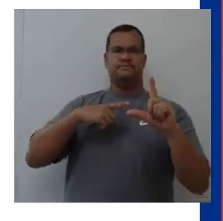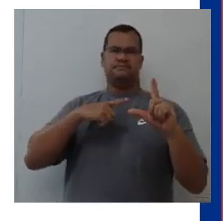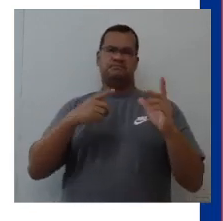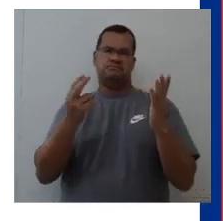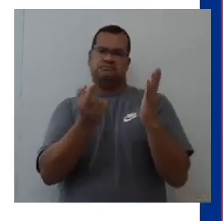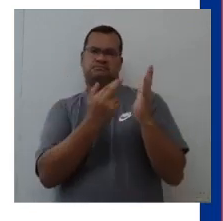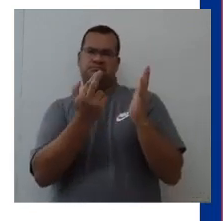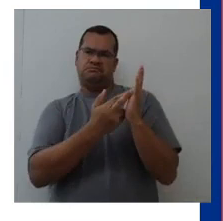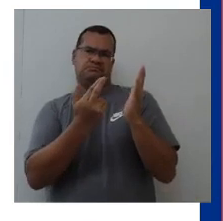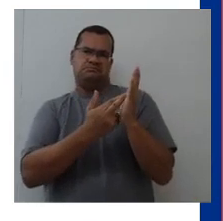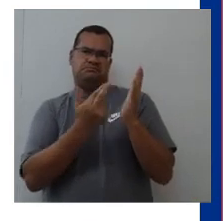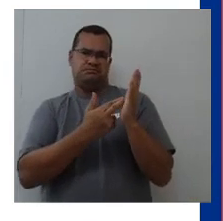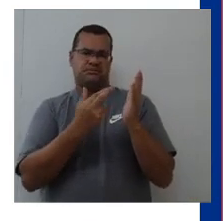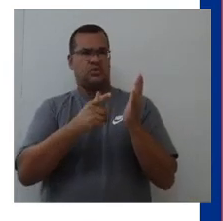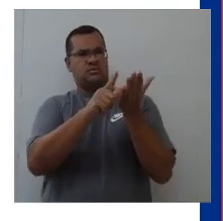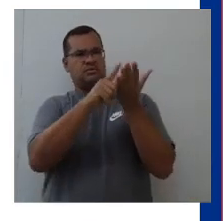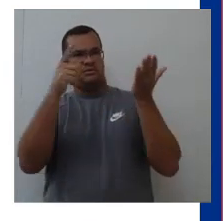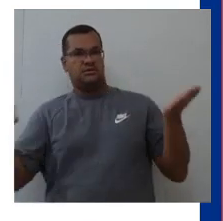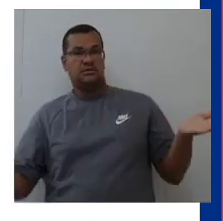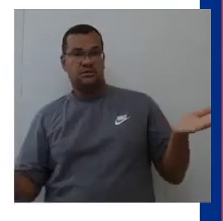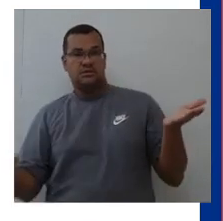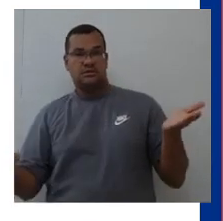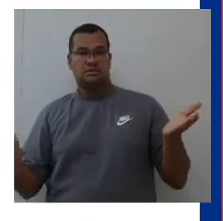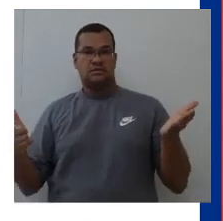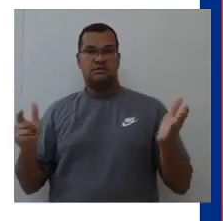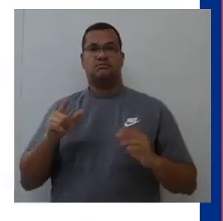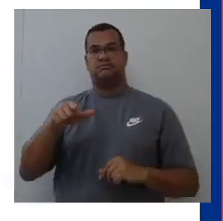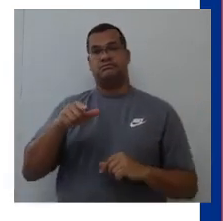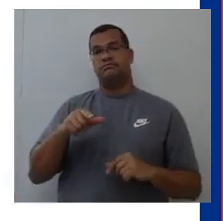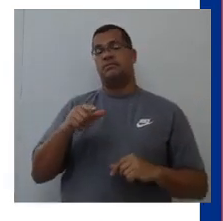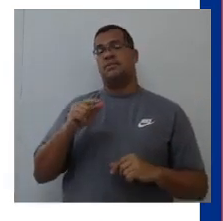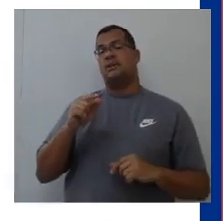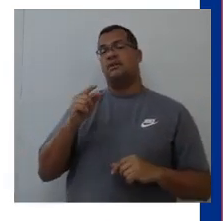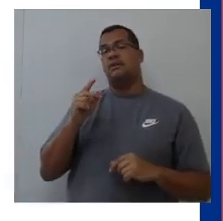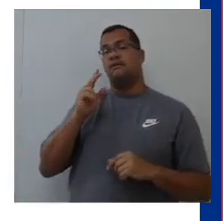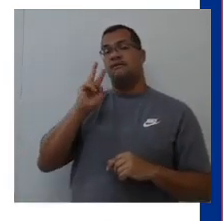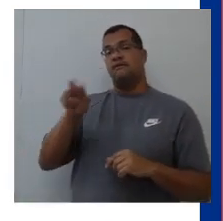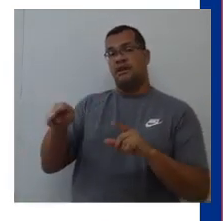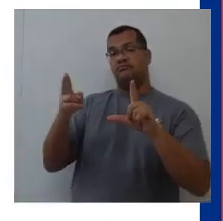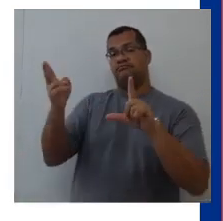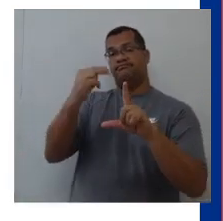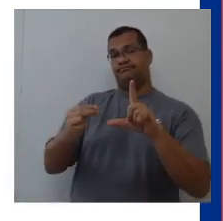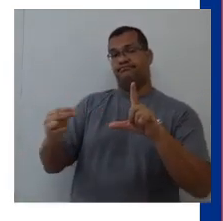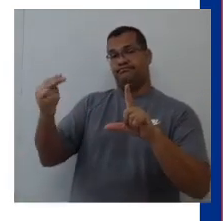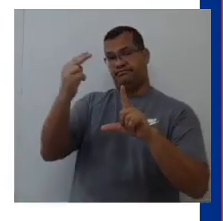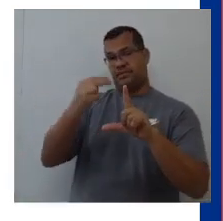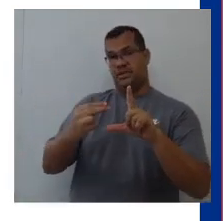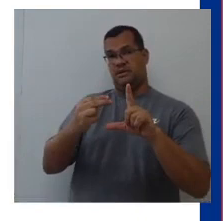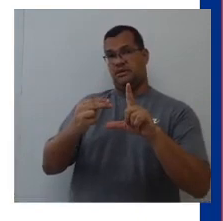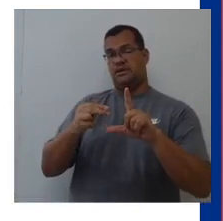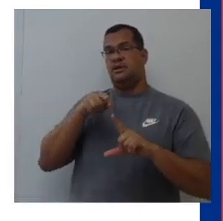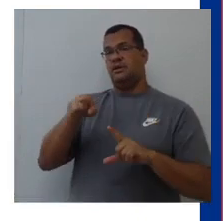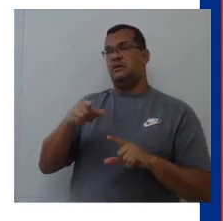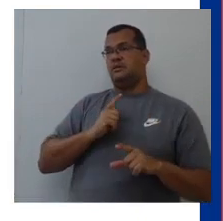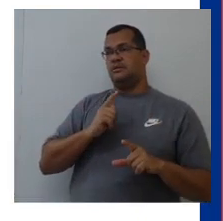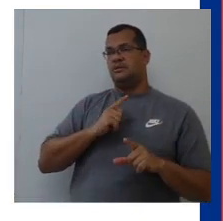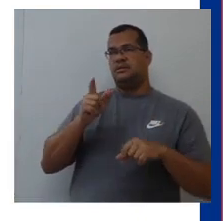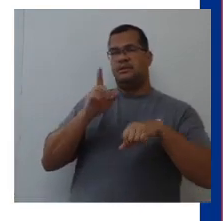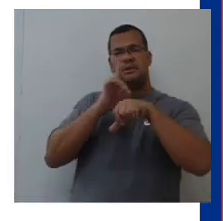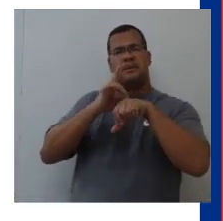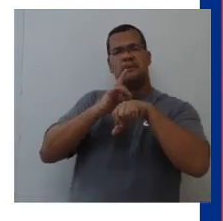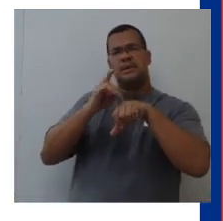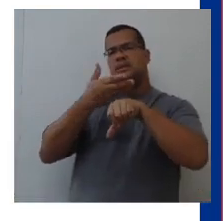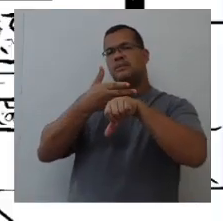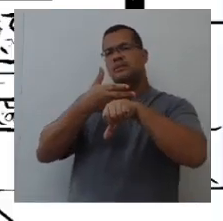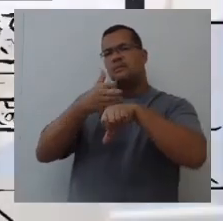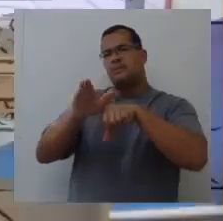ou num jornal. E quando essa imagem ela está assim, colocada preto e branco, quase que